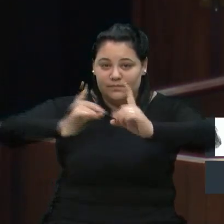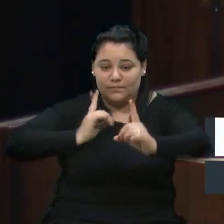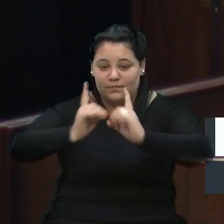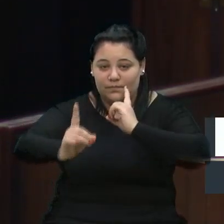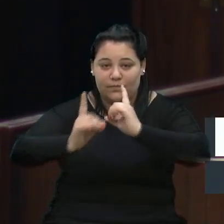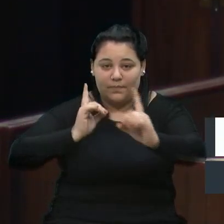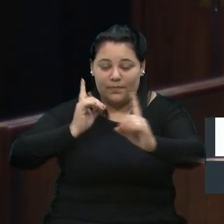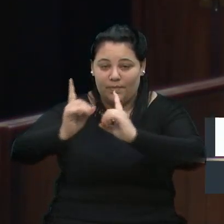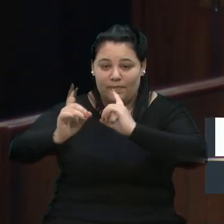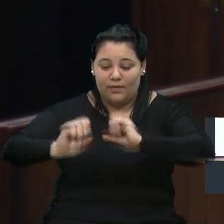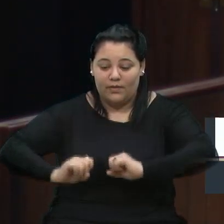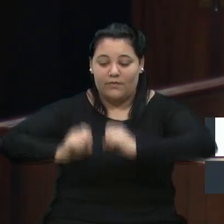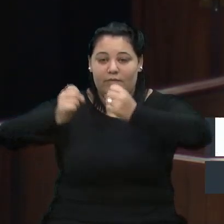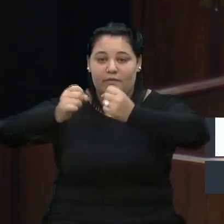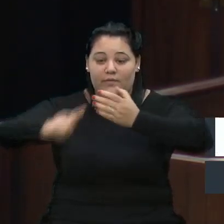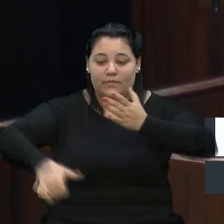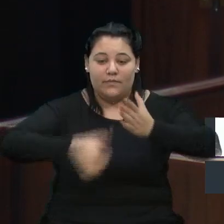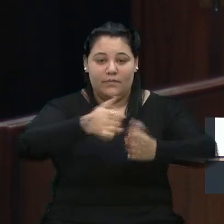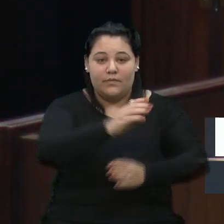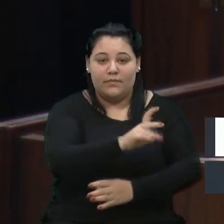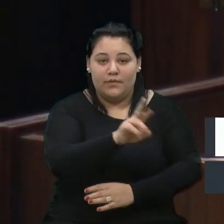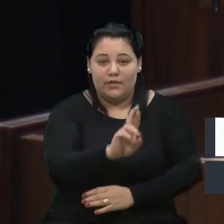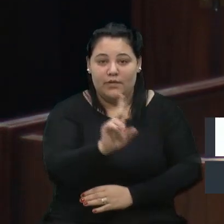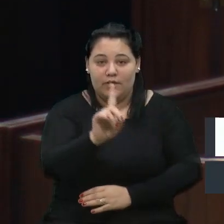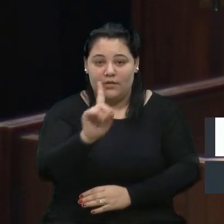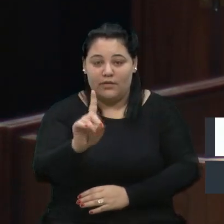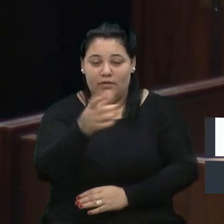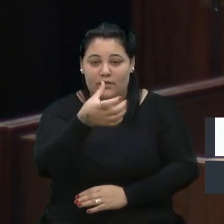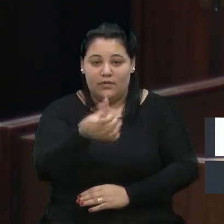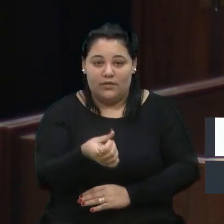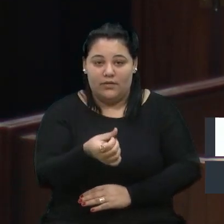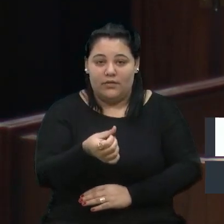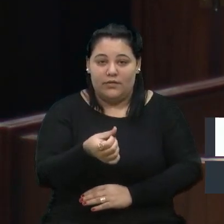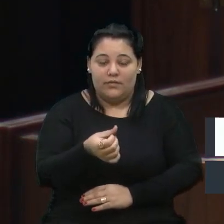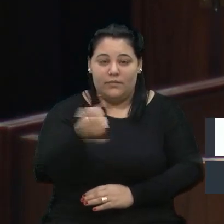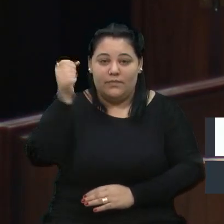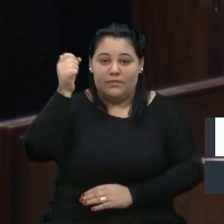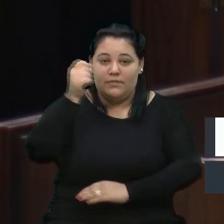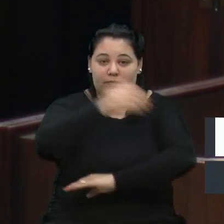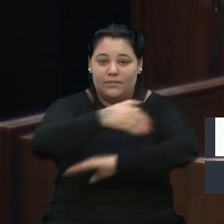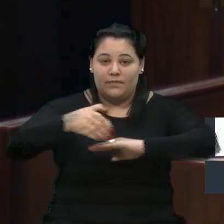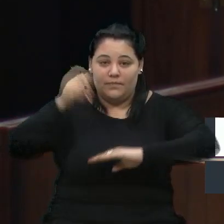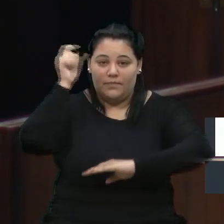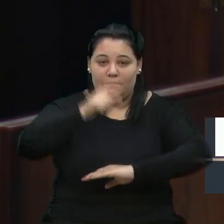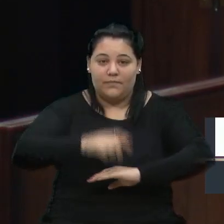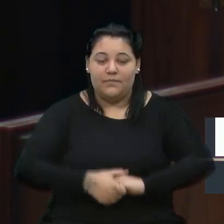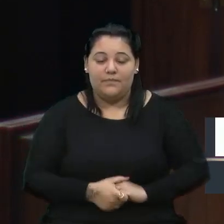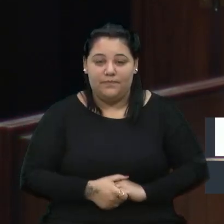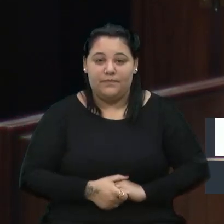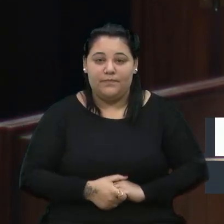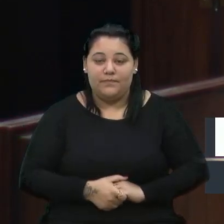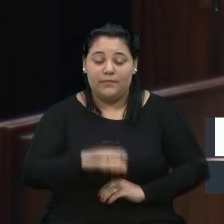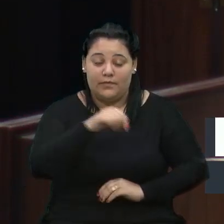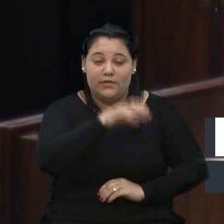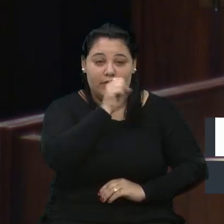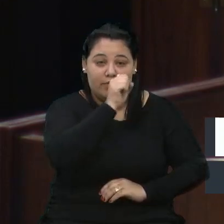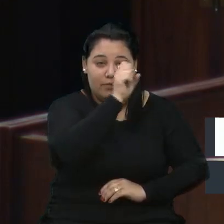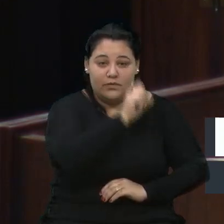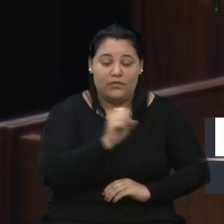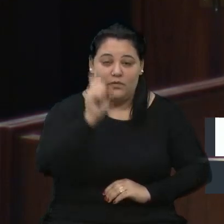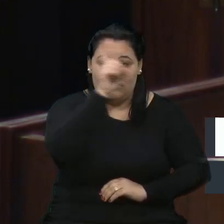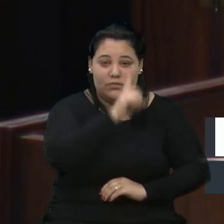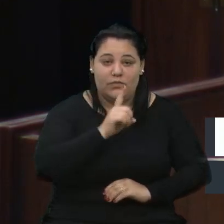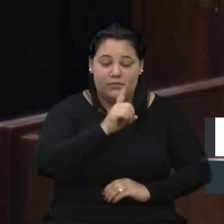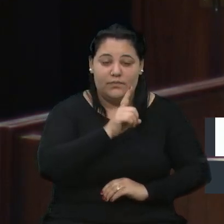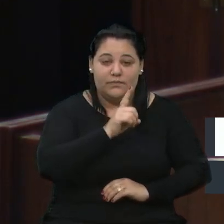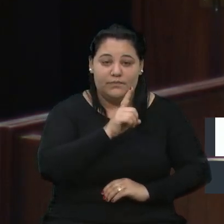das melhorias da BR-116 e Rota do Sol. Nesse final de semana